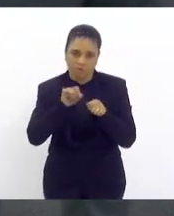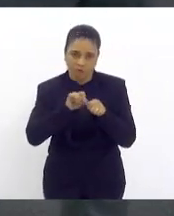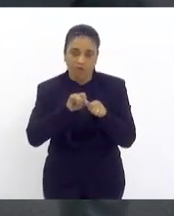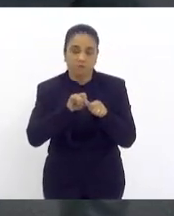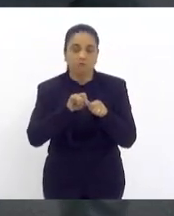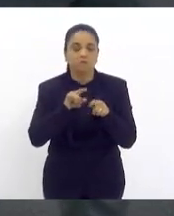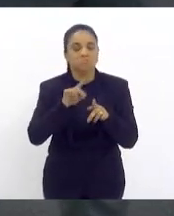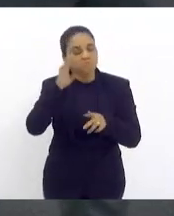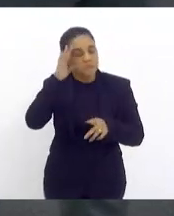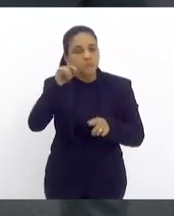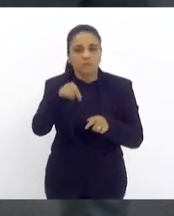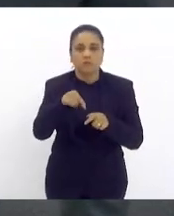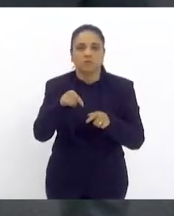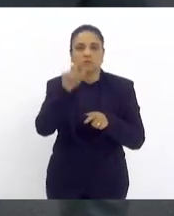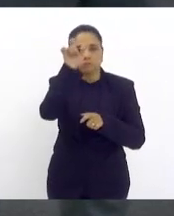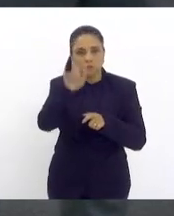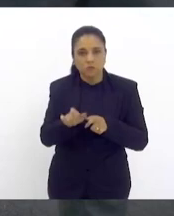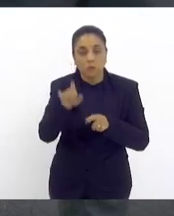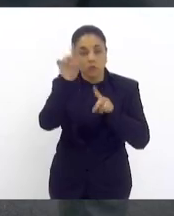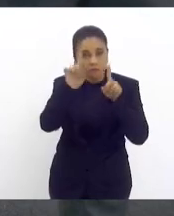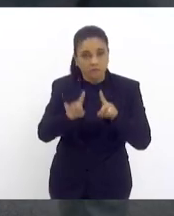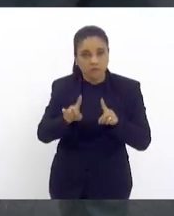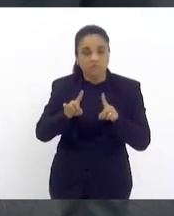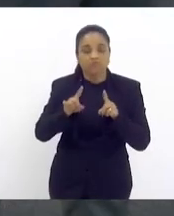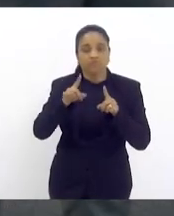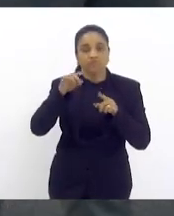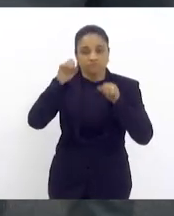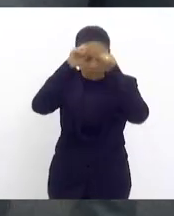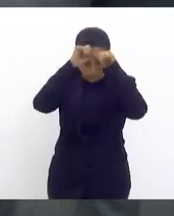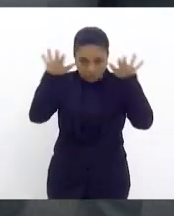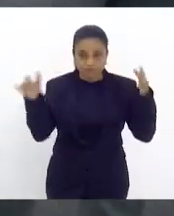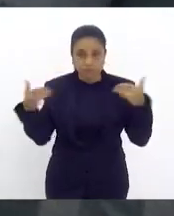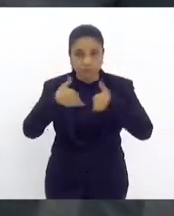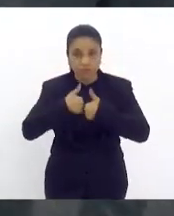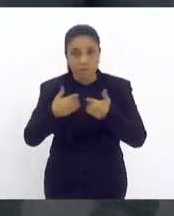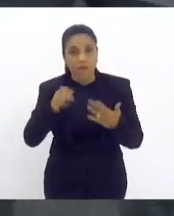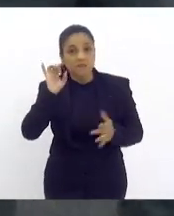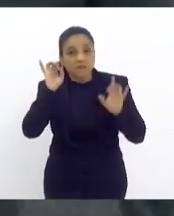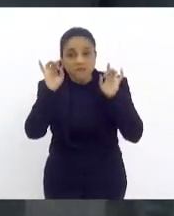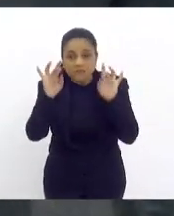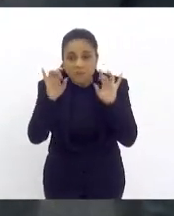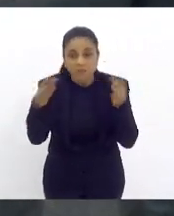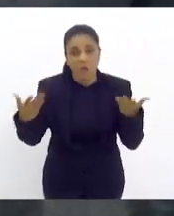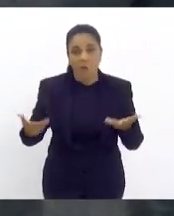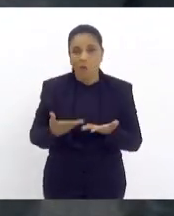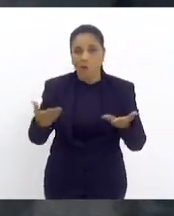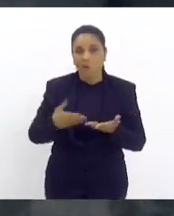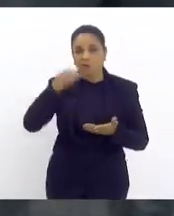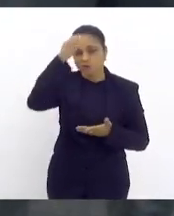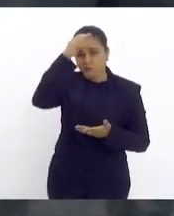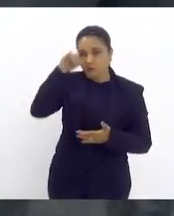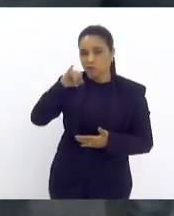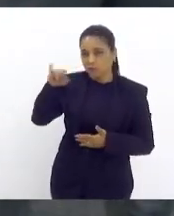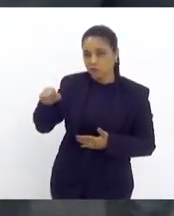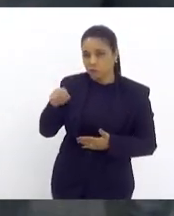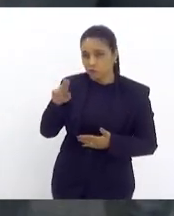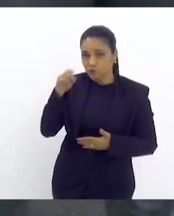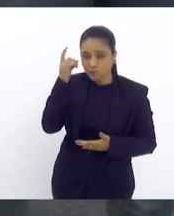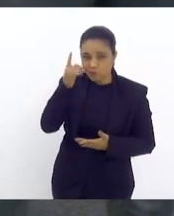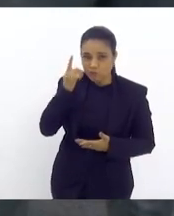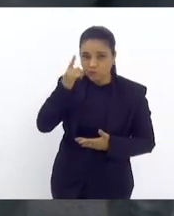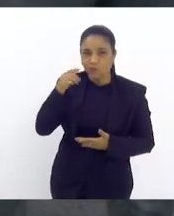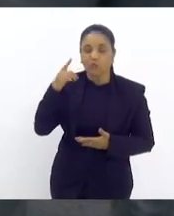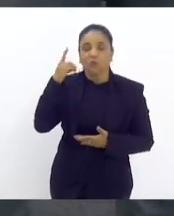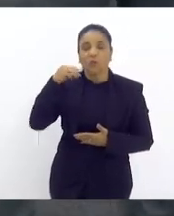espectro autista mas queria em especial aqui saudar alguns deputados deputada te ajuda deputada Marta Rocha